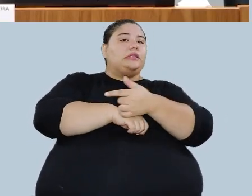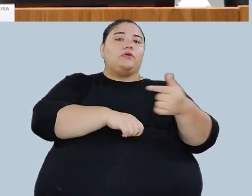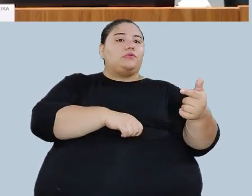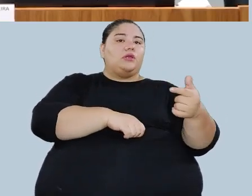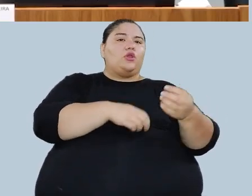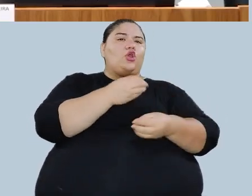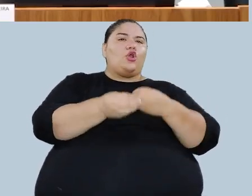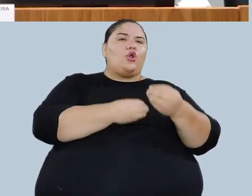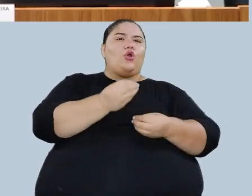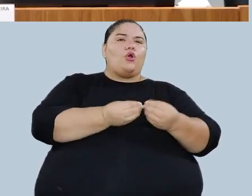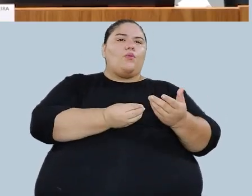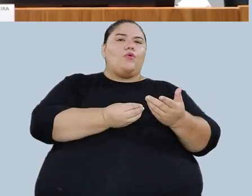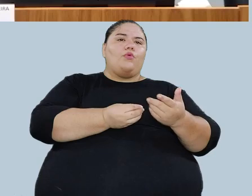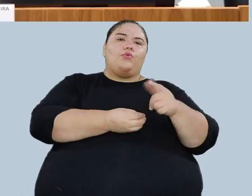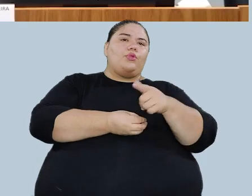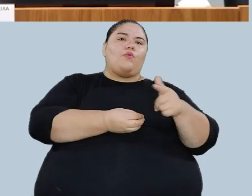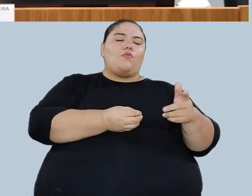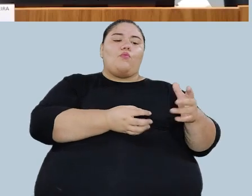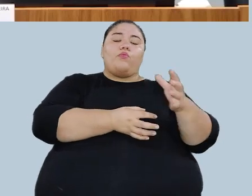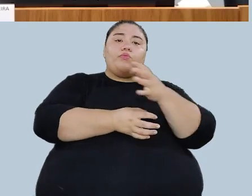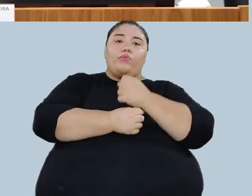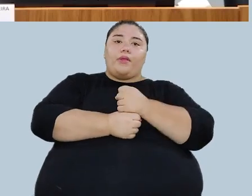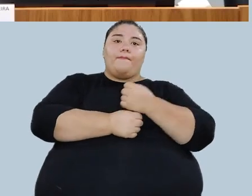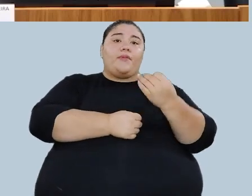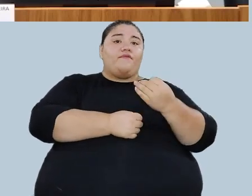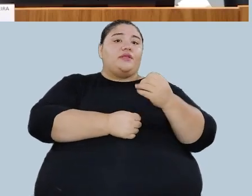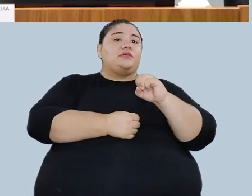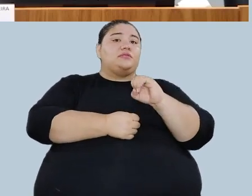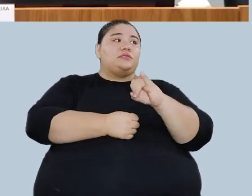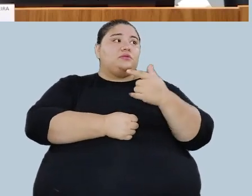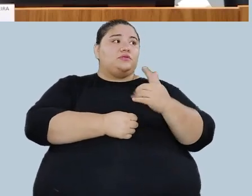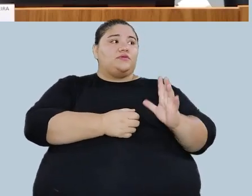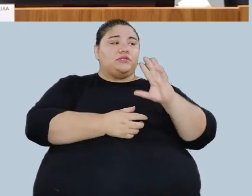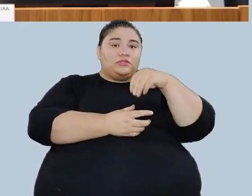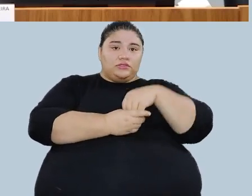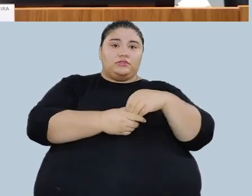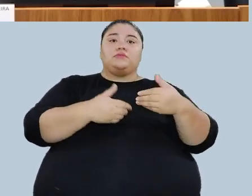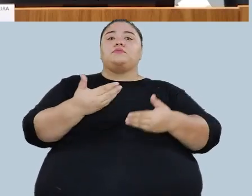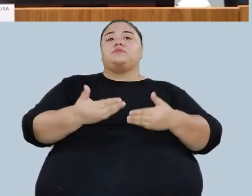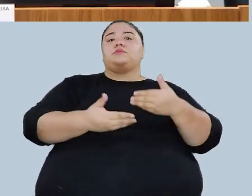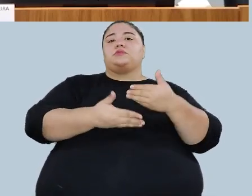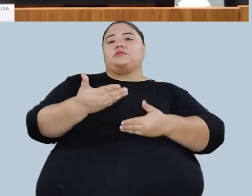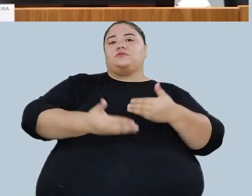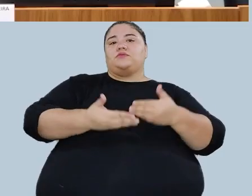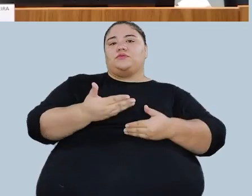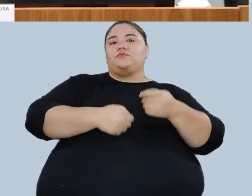há como ter uma não cumulatividade perfeita se não envolver os serviços financeiros.